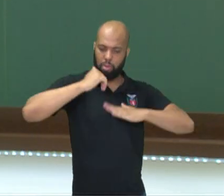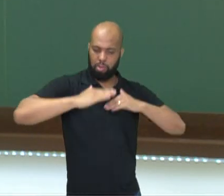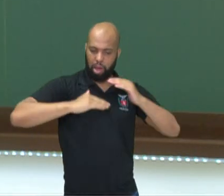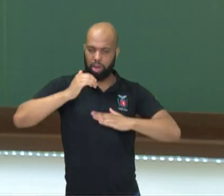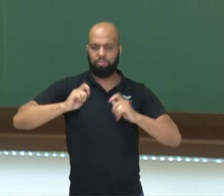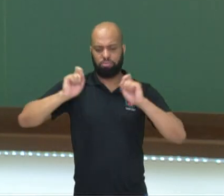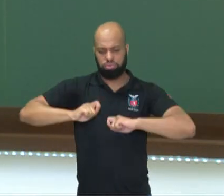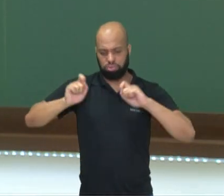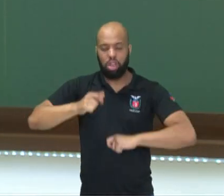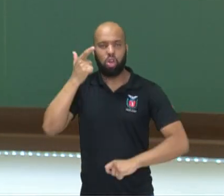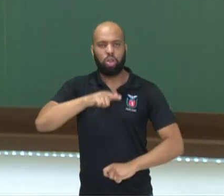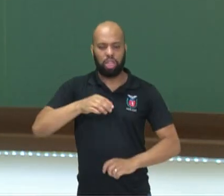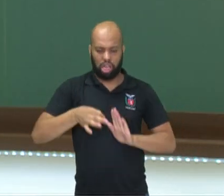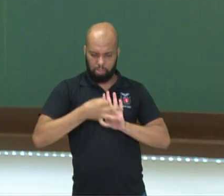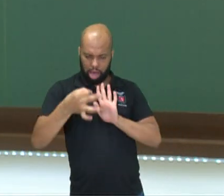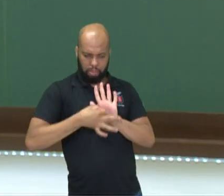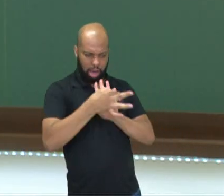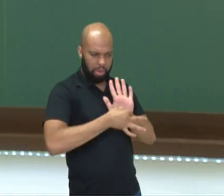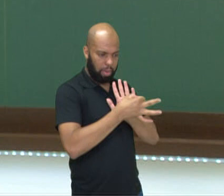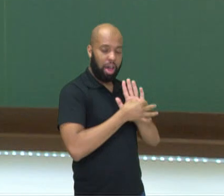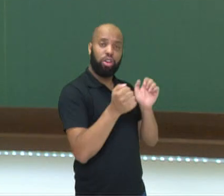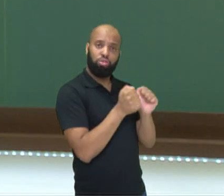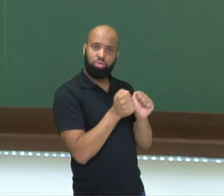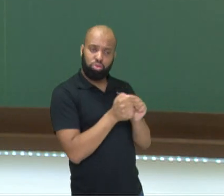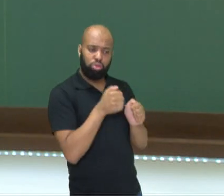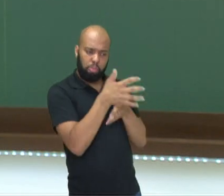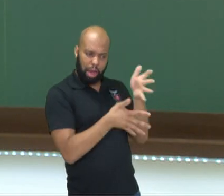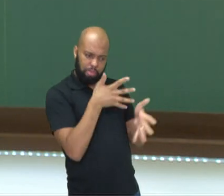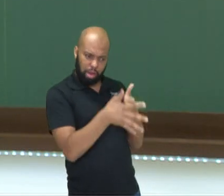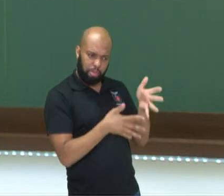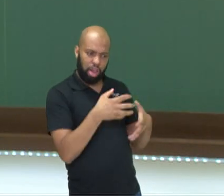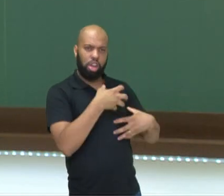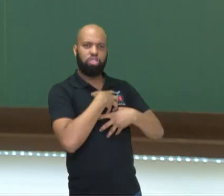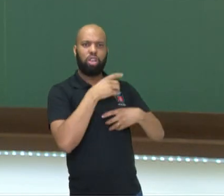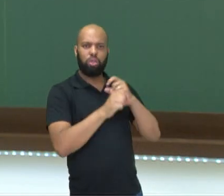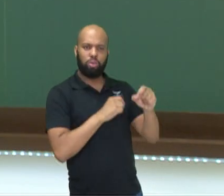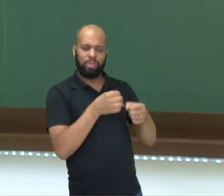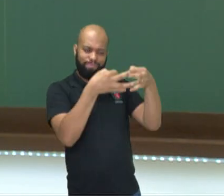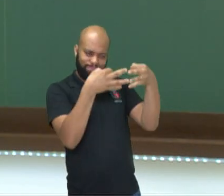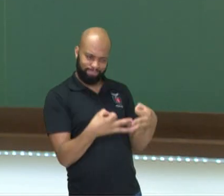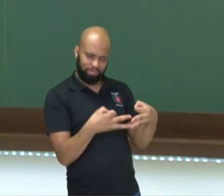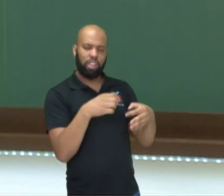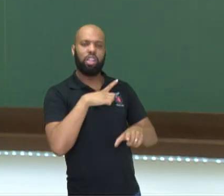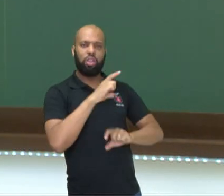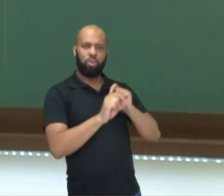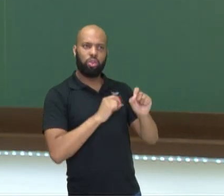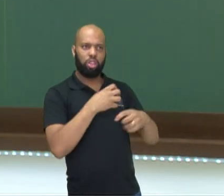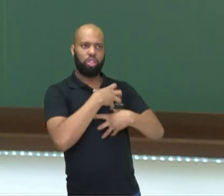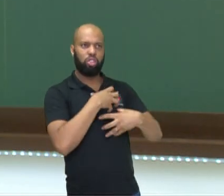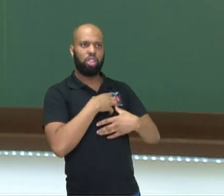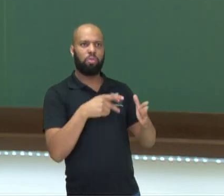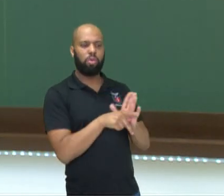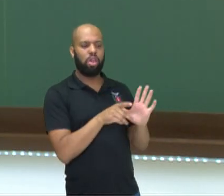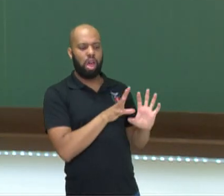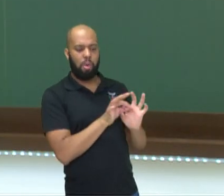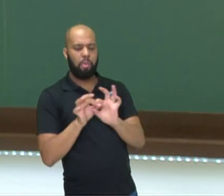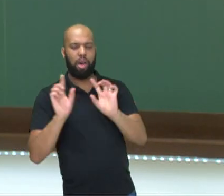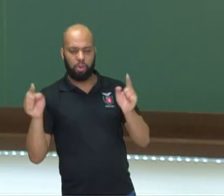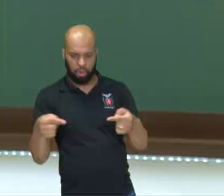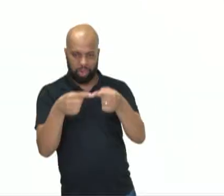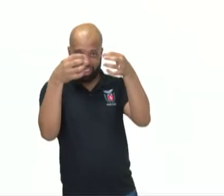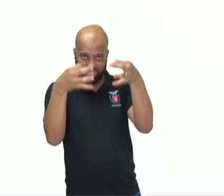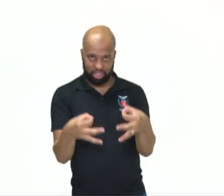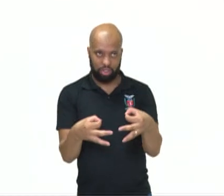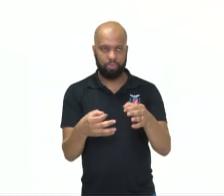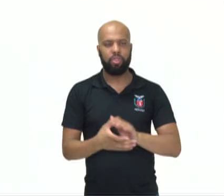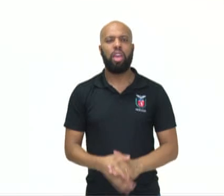de argumentar com essa pessoa de uma forma mais consistente, de uma forma mais coerente.